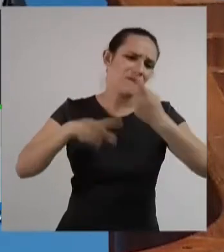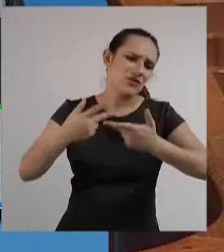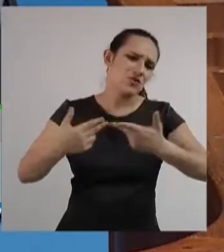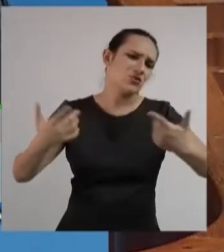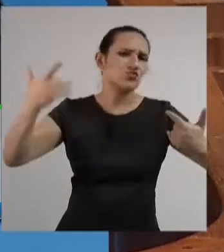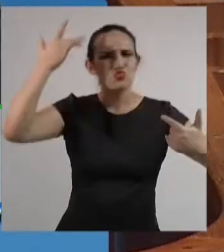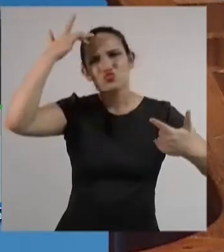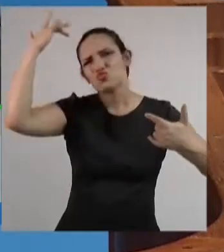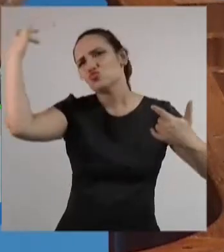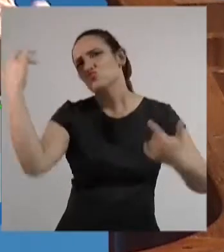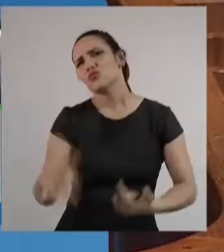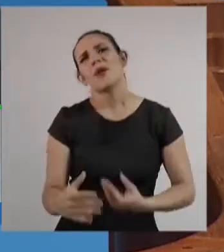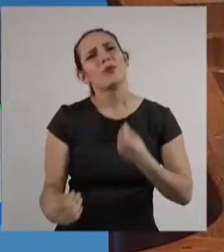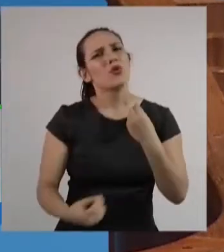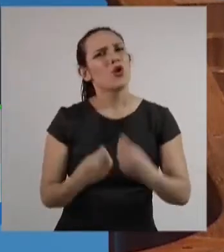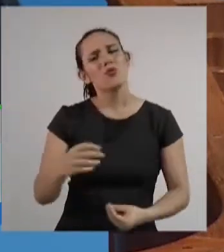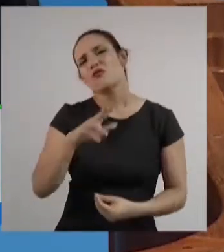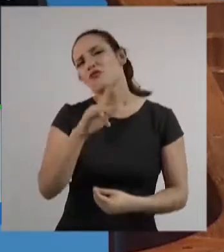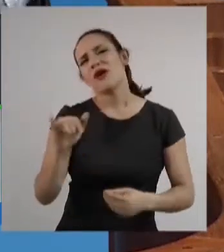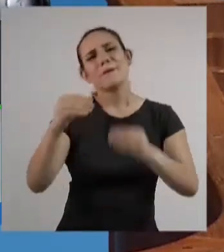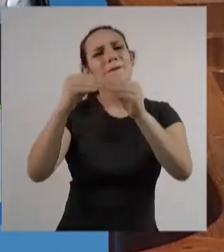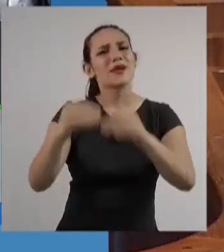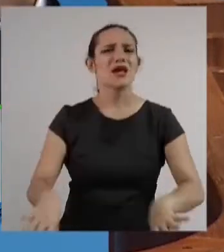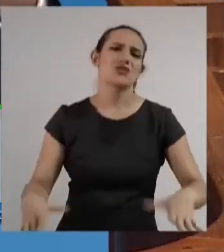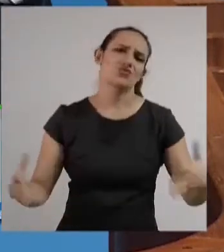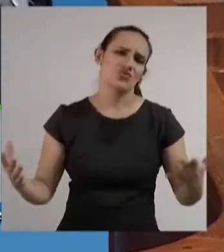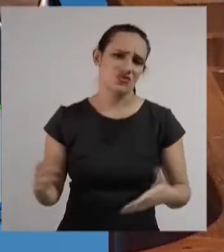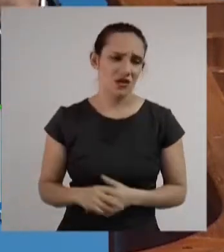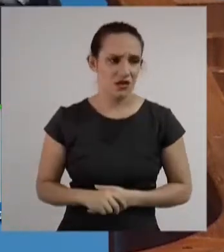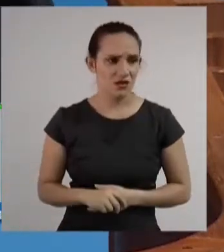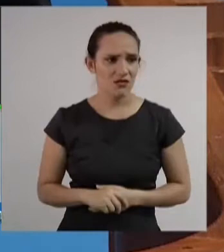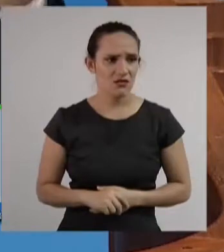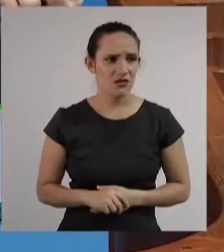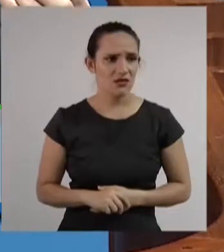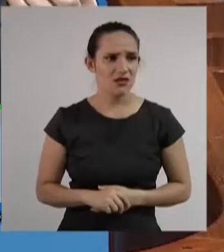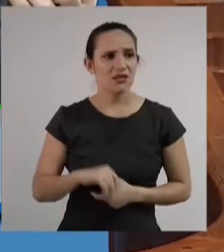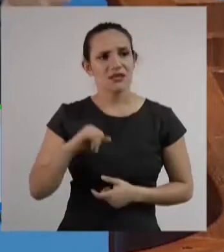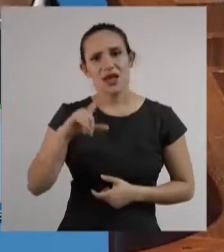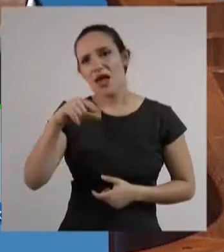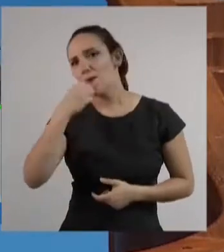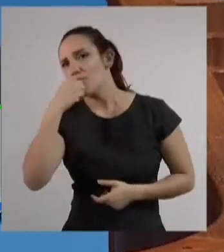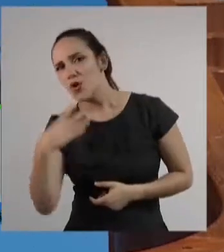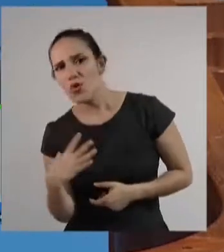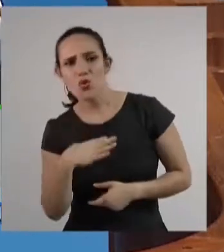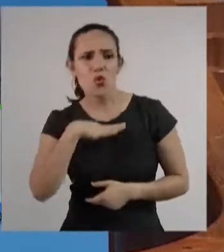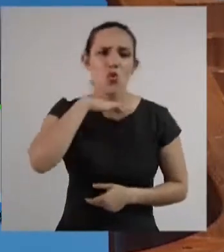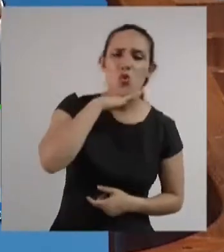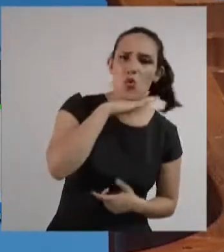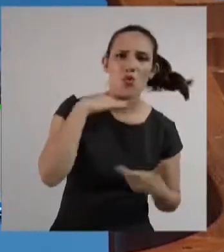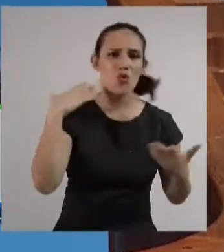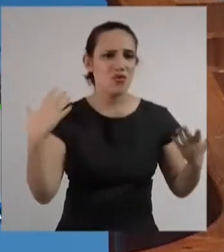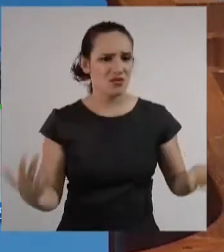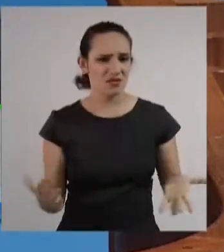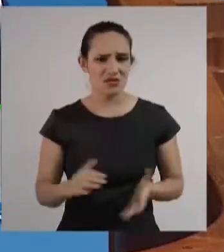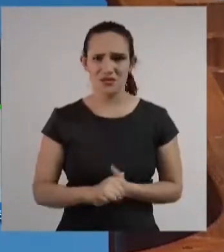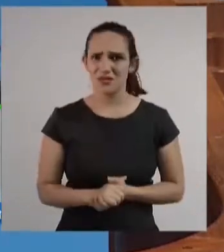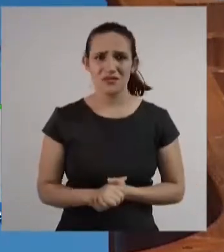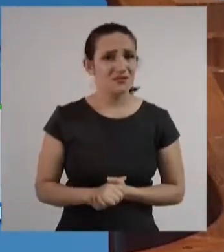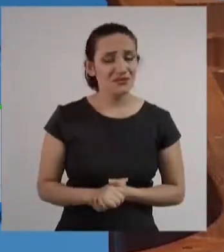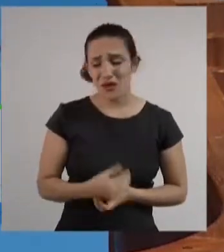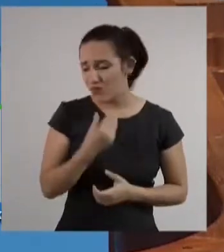que aquilo vai repercutir, assim, se aquilo vai ter alguma repercussão. Ele não está